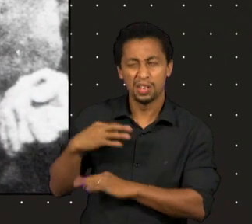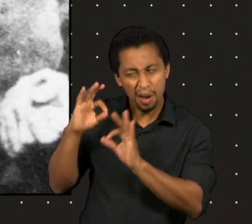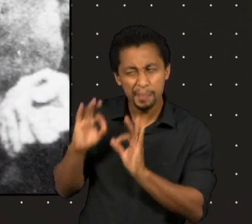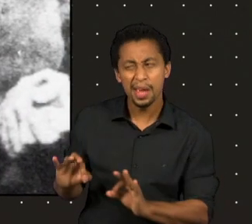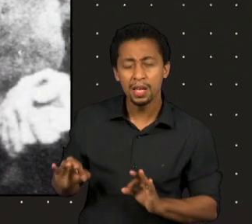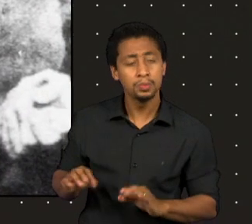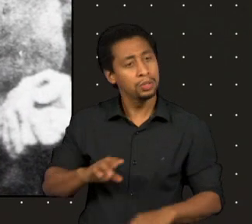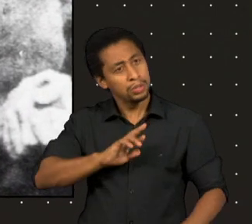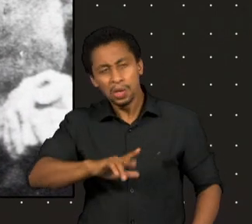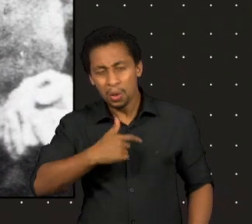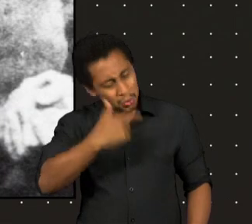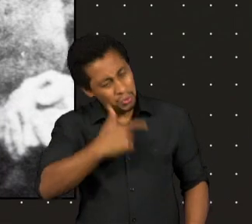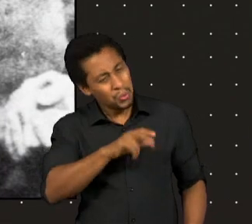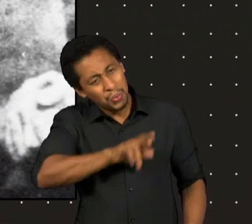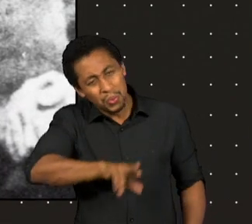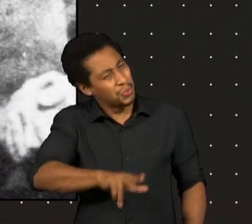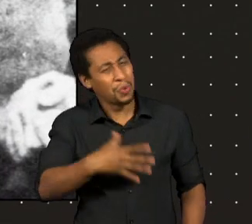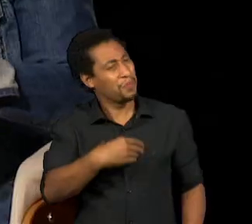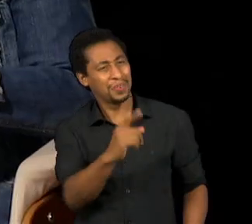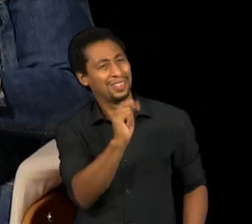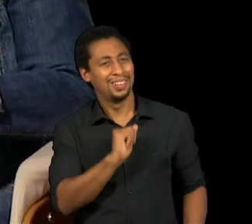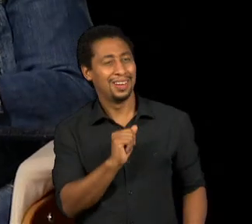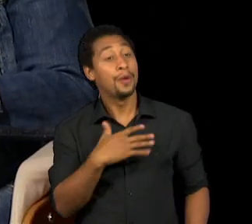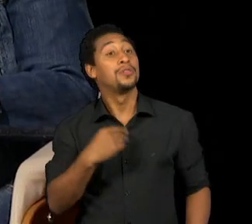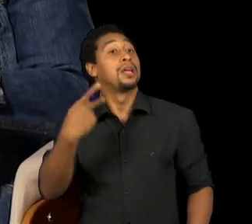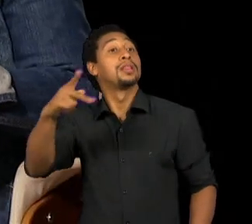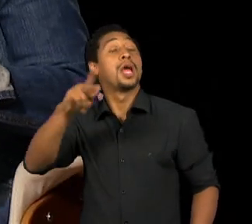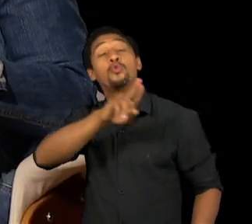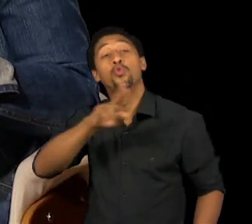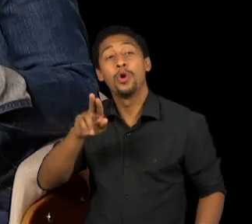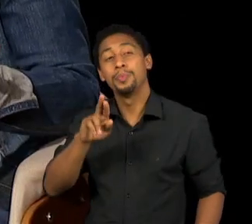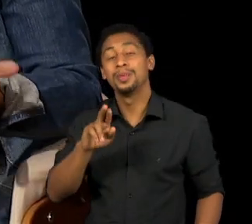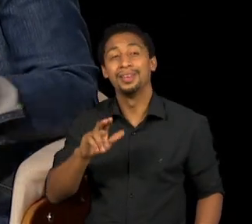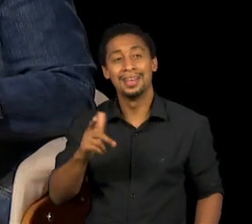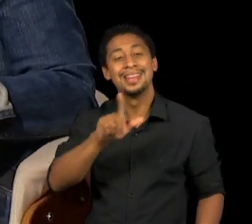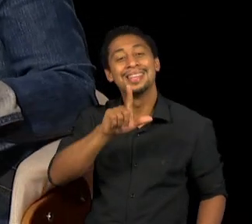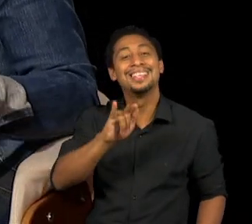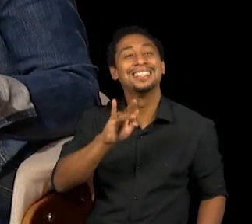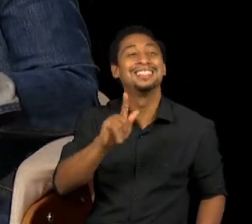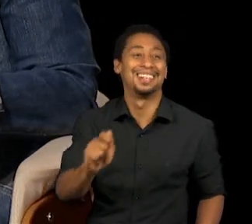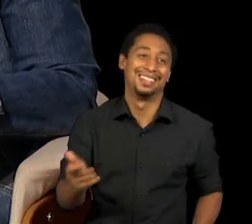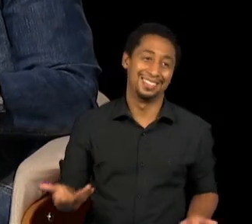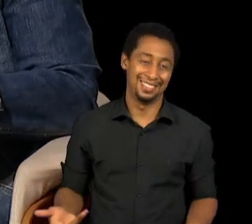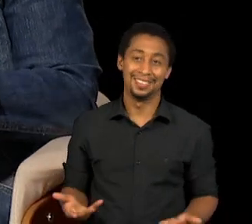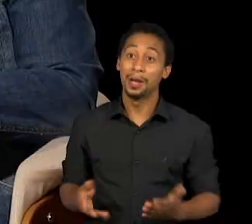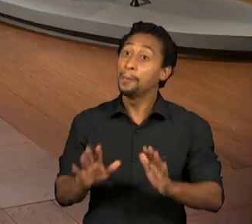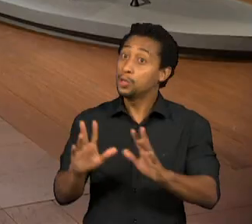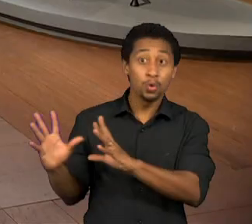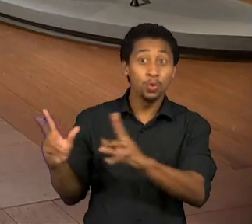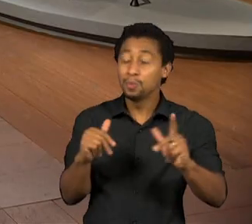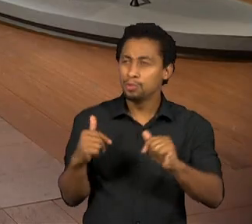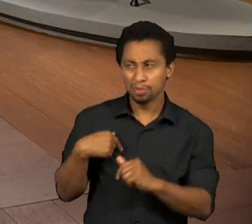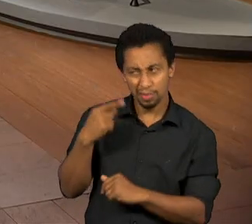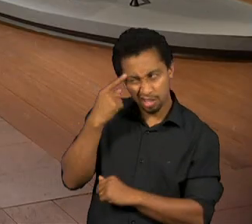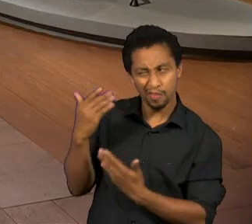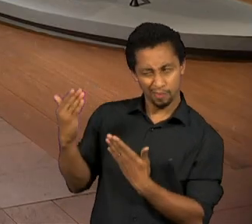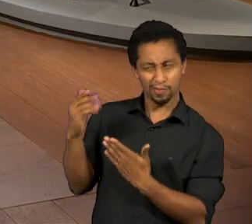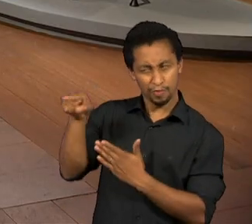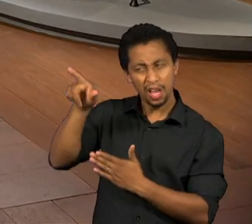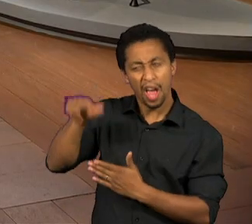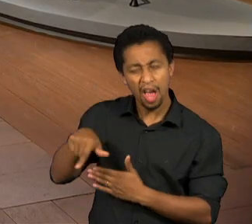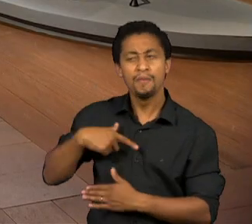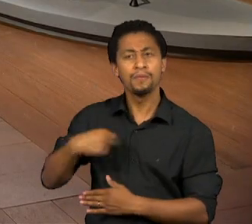Lígia, mas como a gente tinha essa afinidade também, as pessoas na rua achavam que a gente era mãe e filha. Aí depois veio o